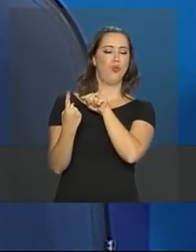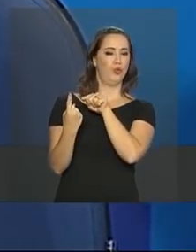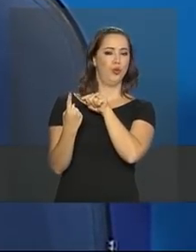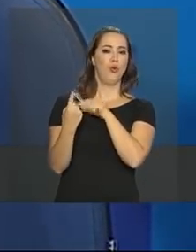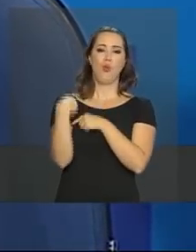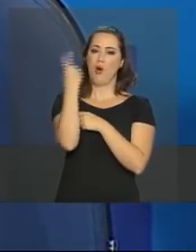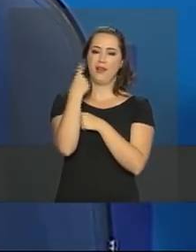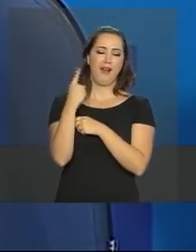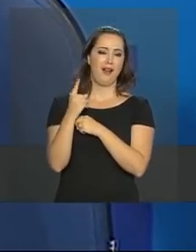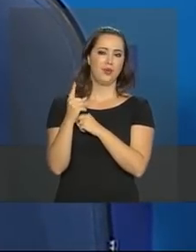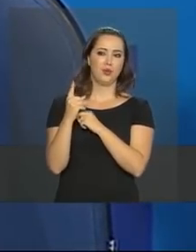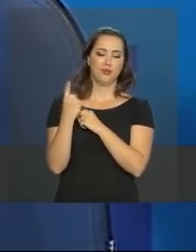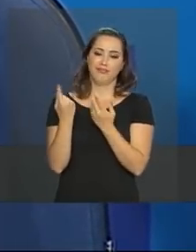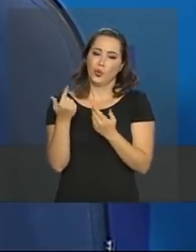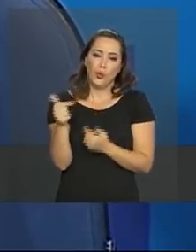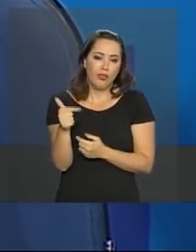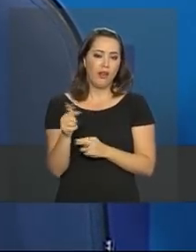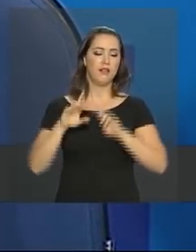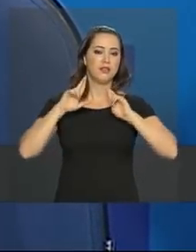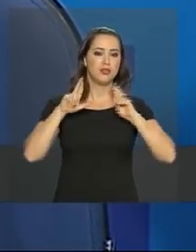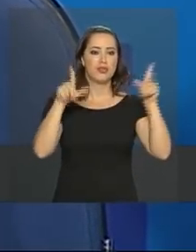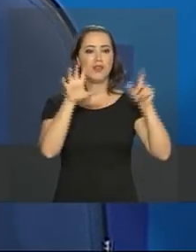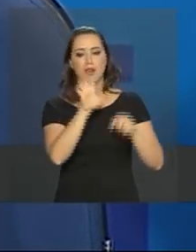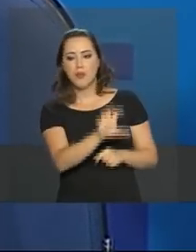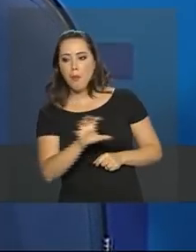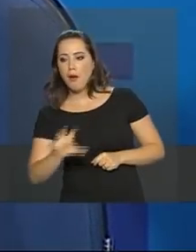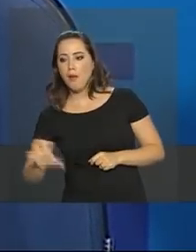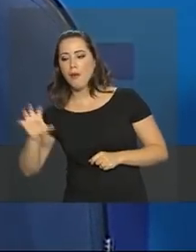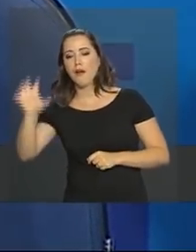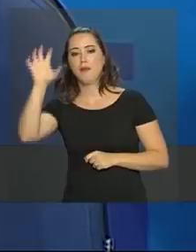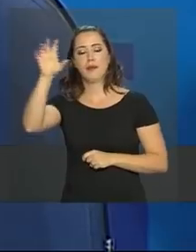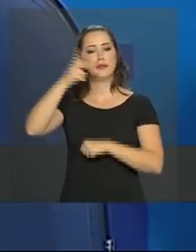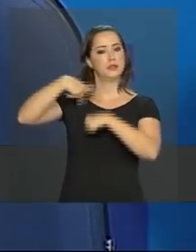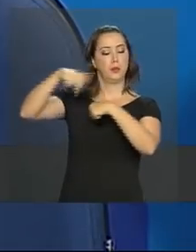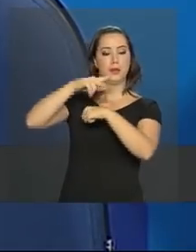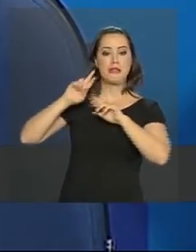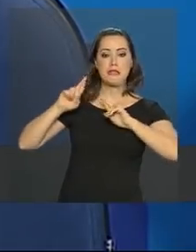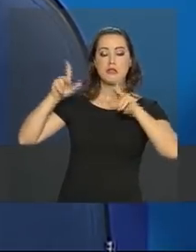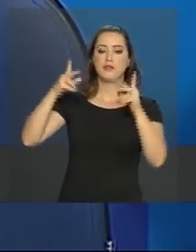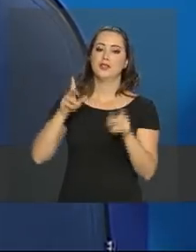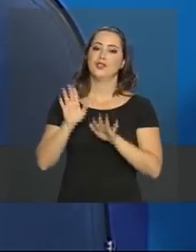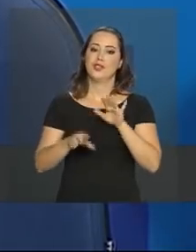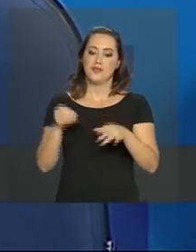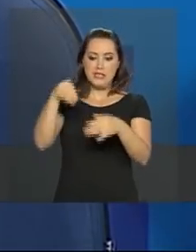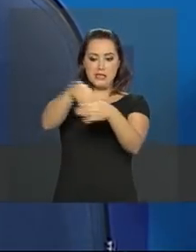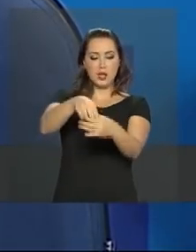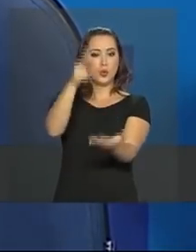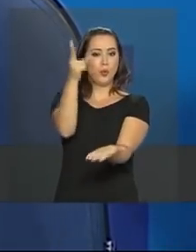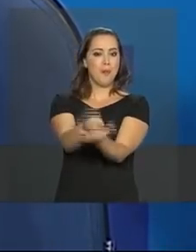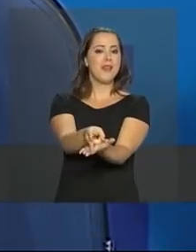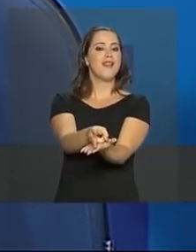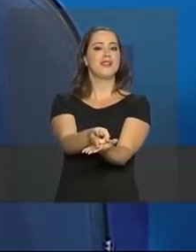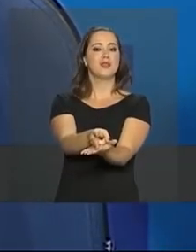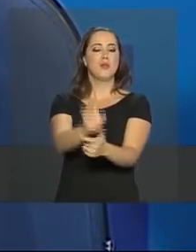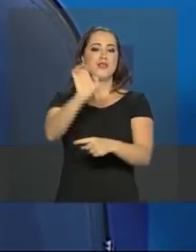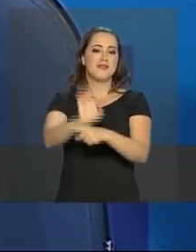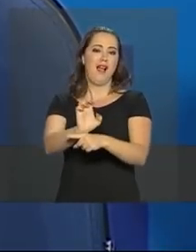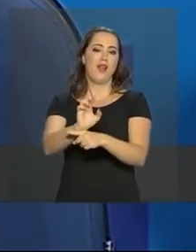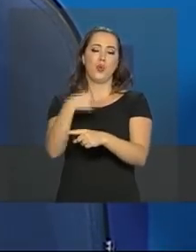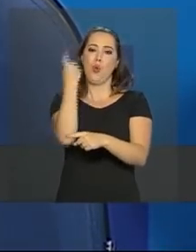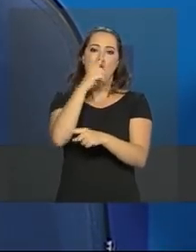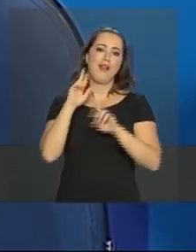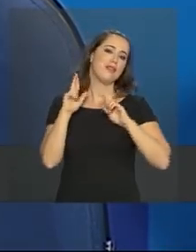medida de padrão nós temos de em diferentes regiões do país e até mesmo no mesmo estado horários diferentes então